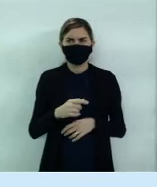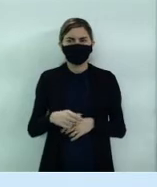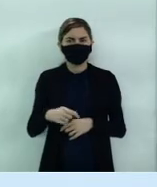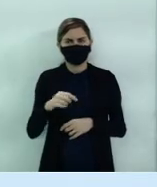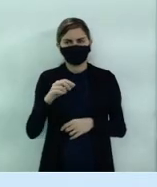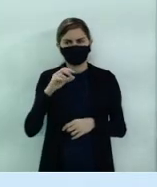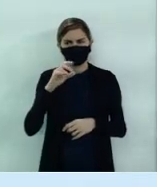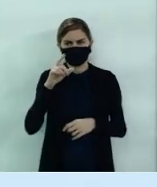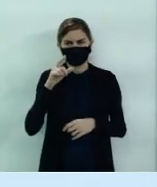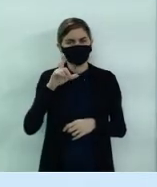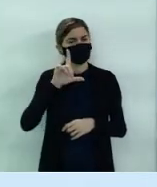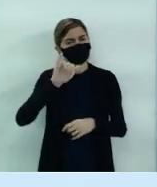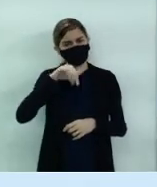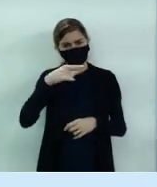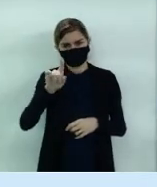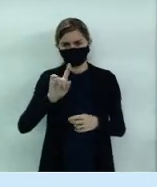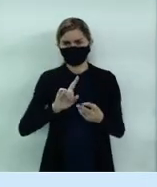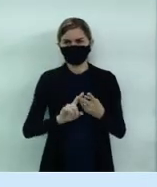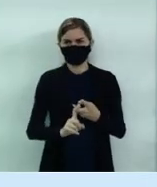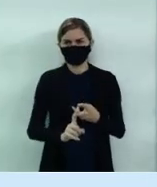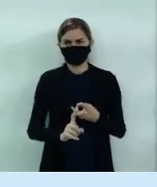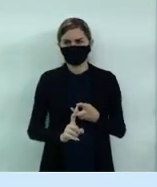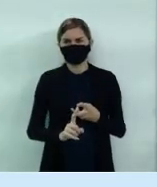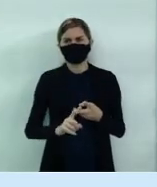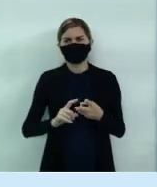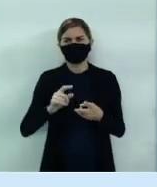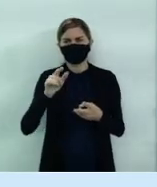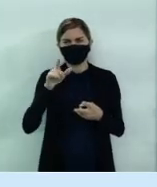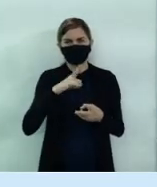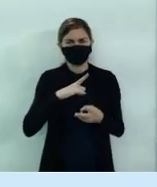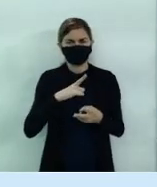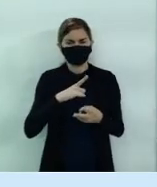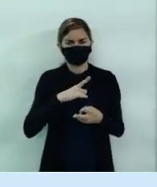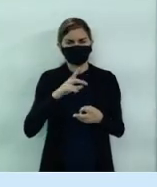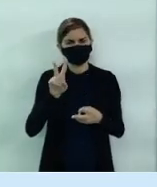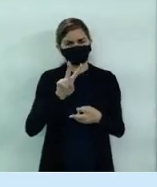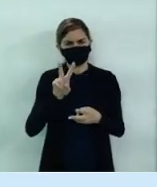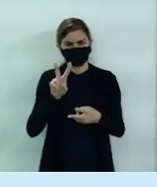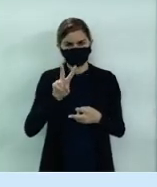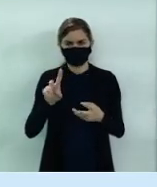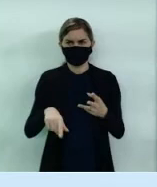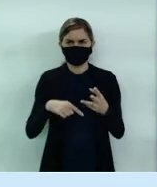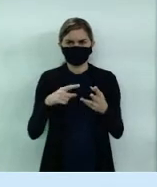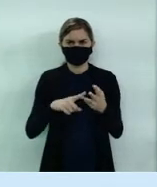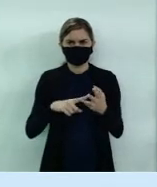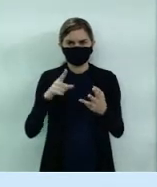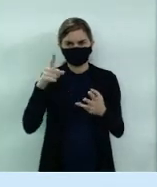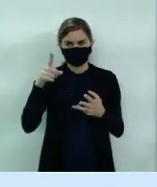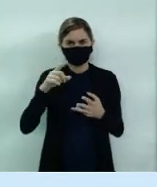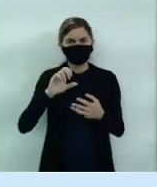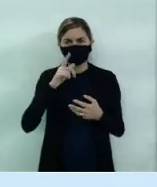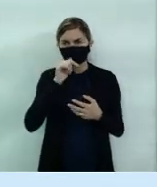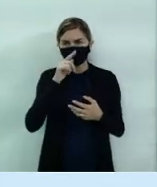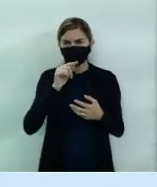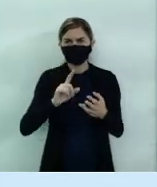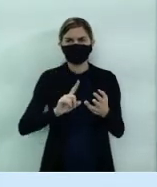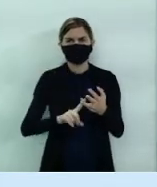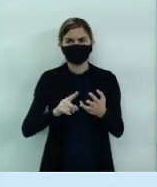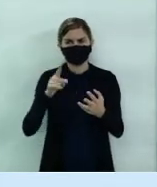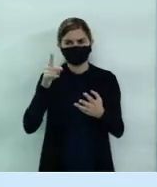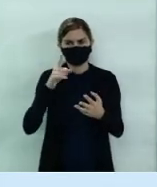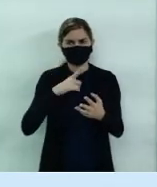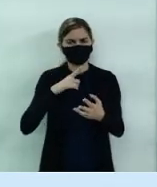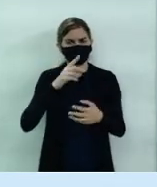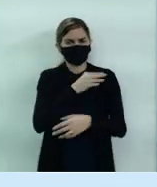o suquinho aqui de limão, tá? Aqui eu tenho aqui, ó, o vinagre. Aqui eu tenho só a água. Aqui eu